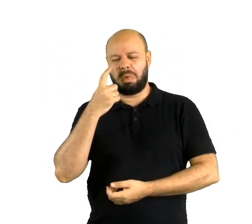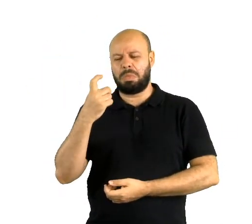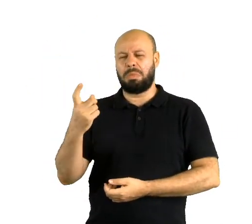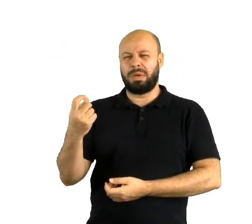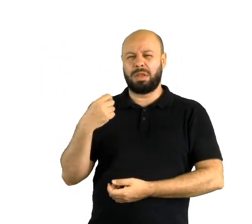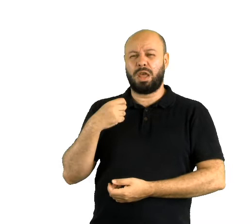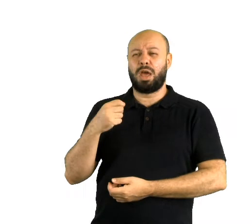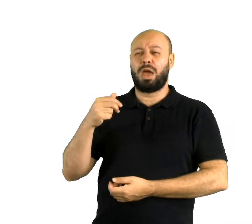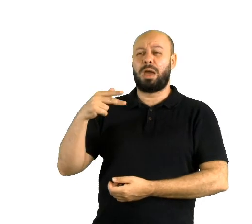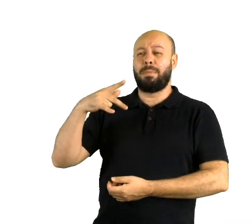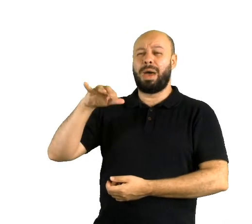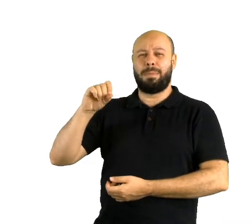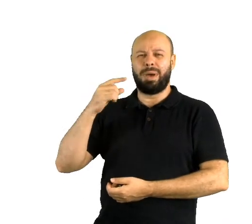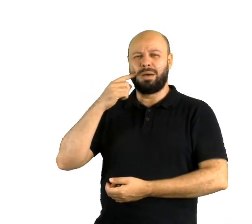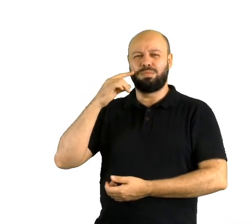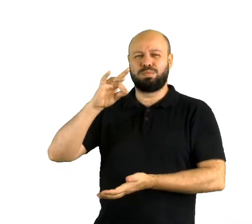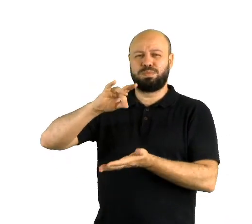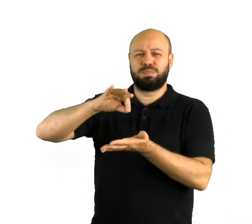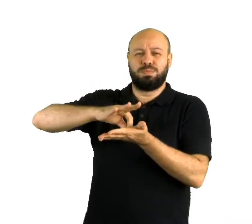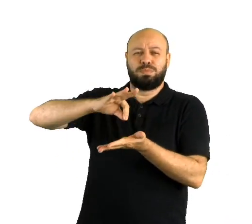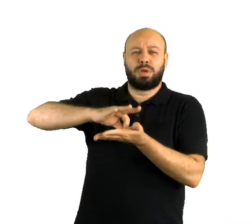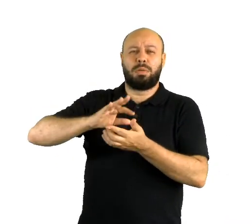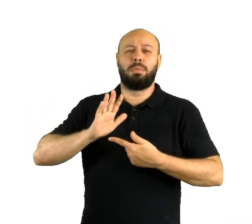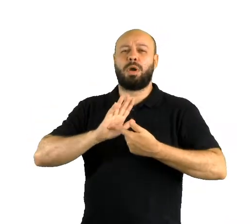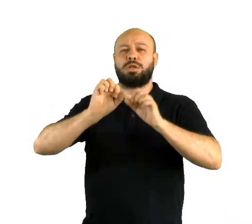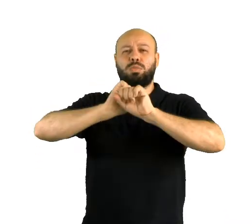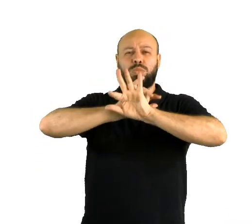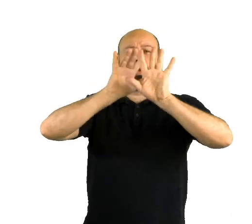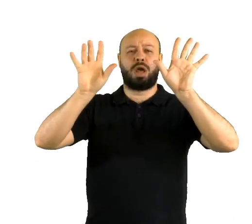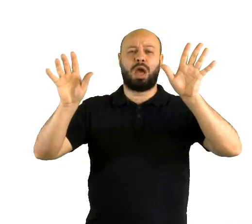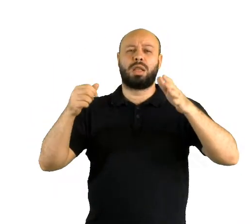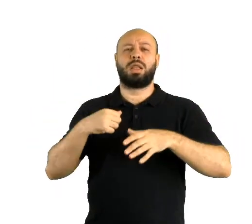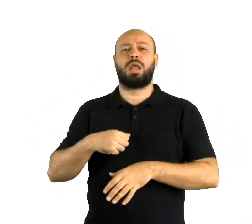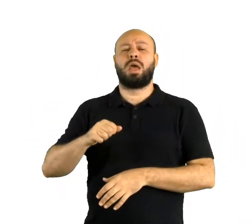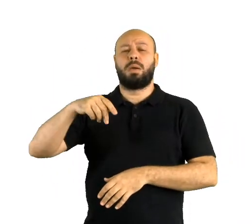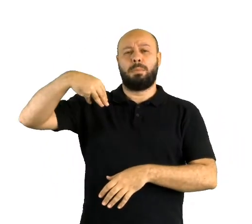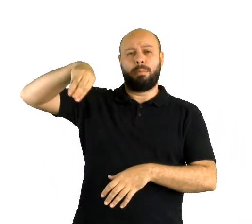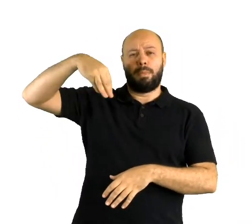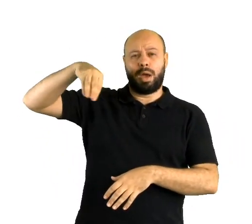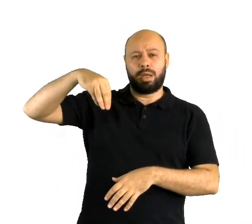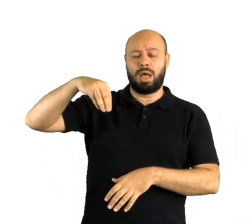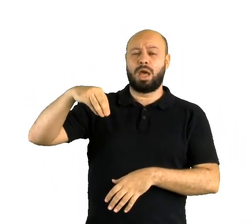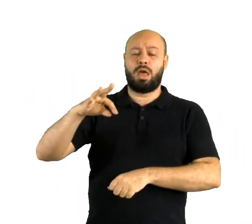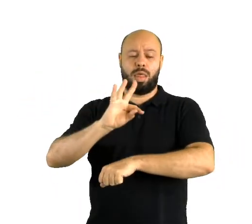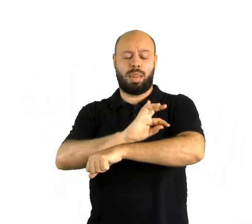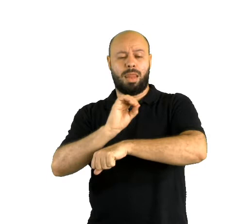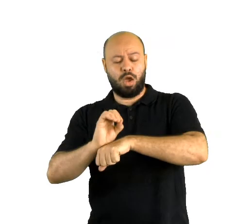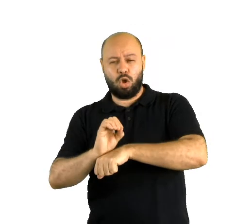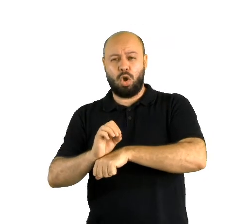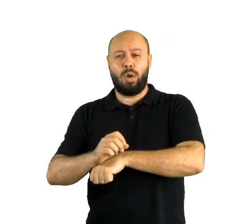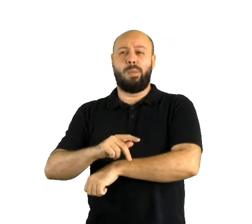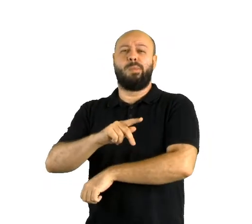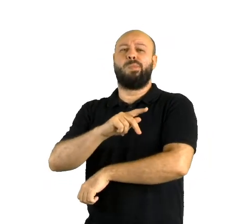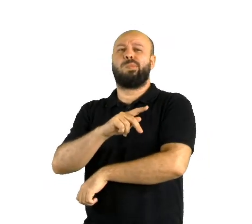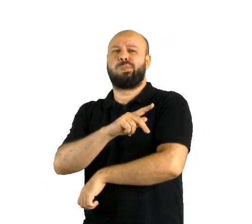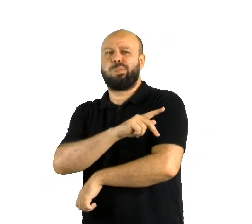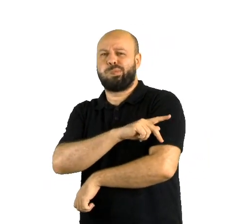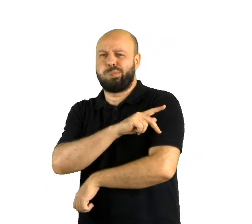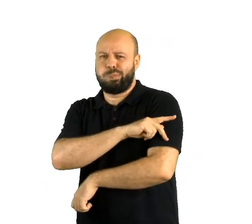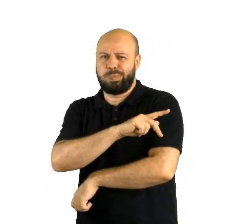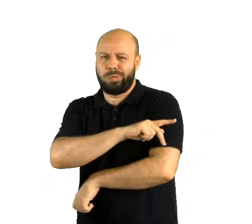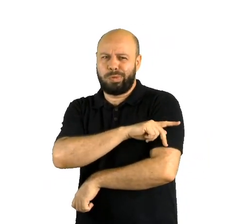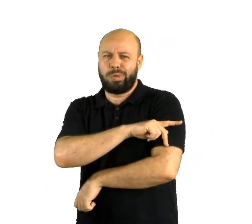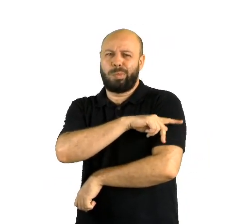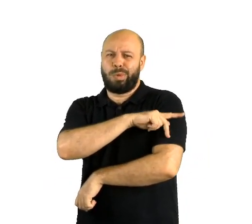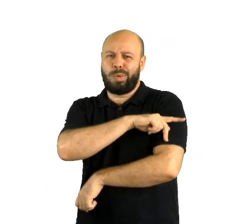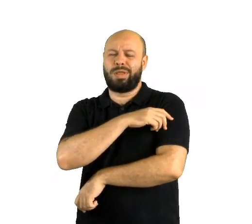porque mostra com muita clareza que um pedaço do Maranhão, grande parte do Tocantins, um pedaço do Piauí, da Bahia, de